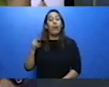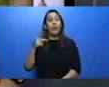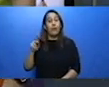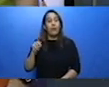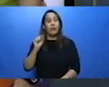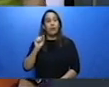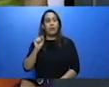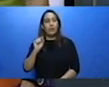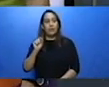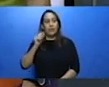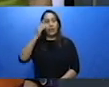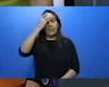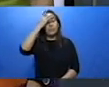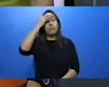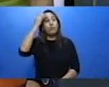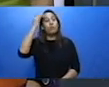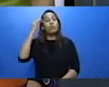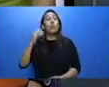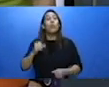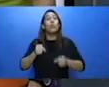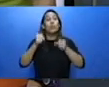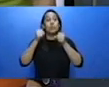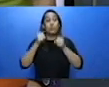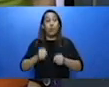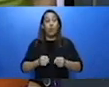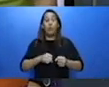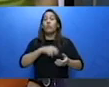Para que